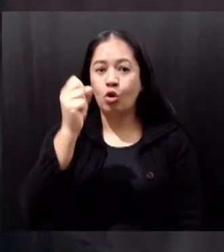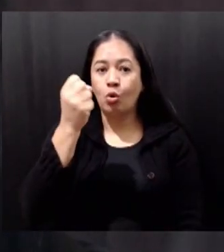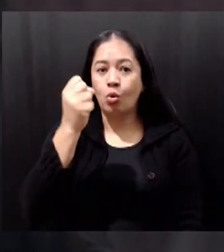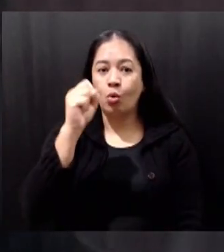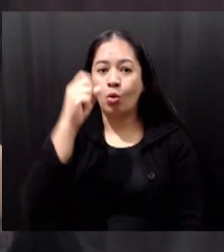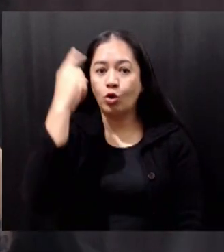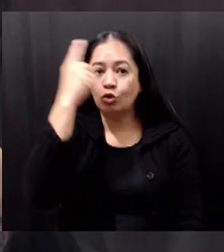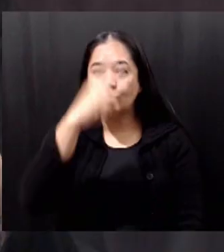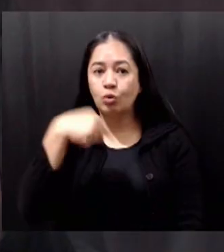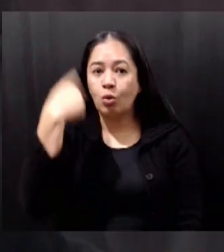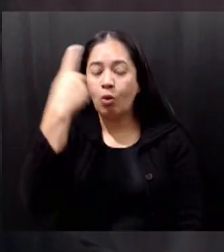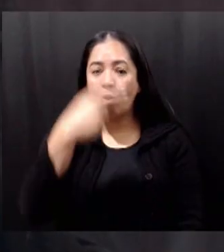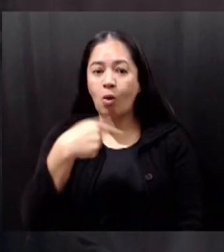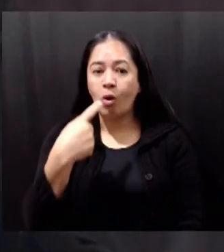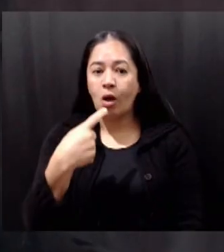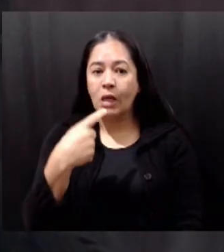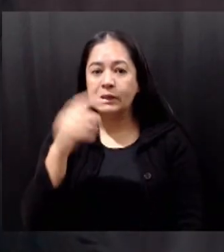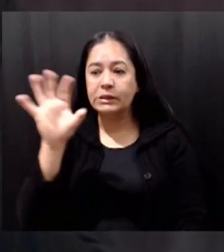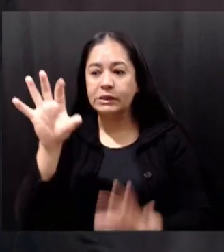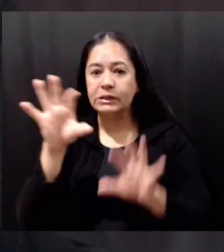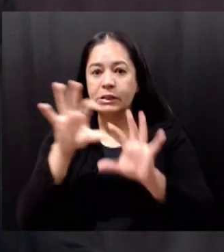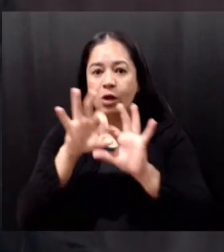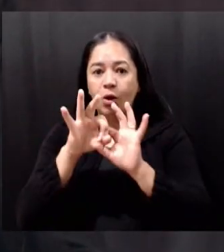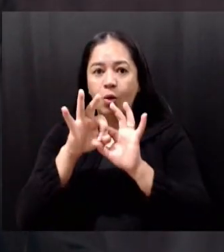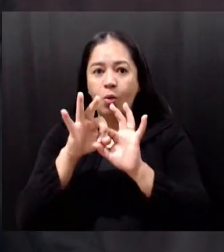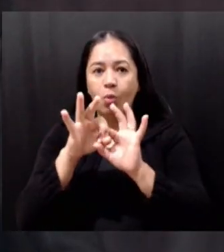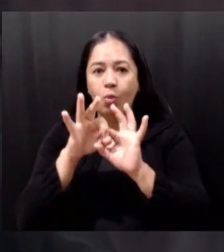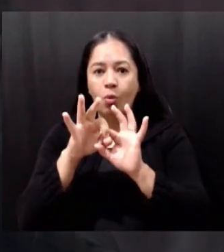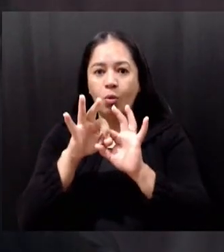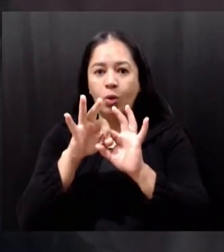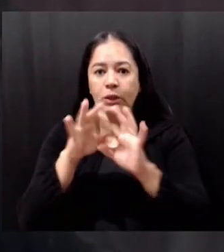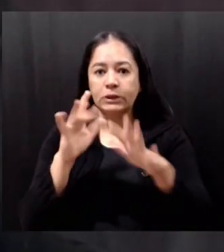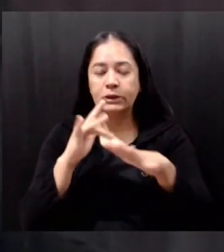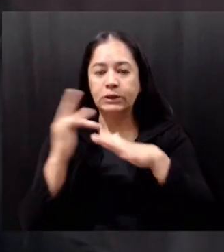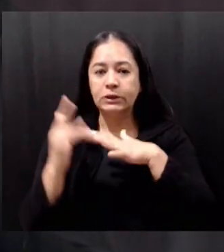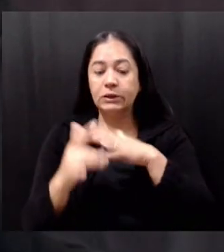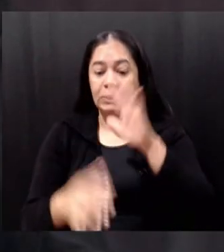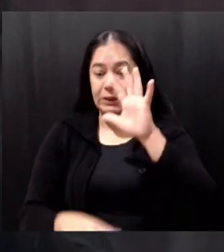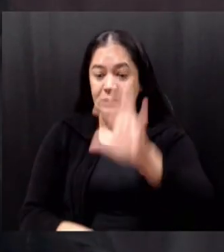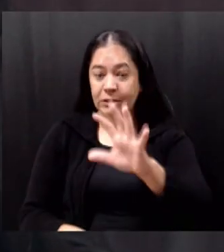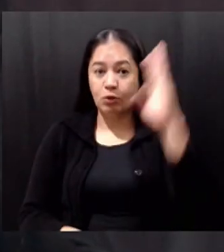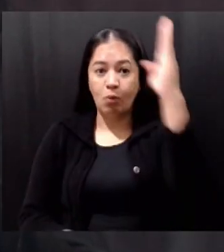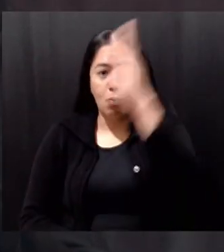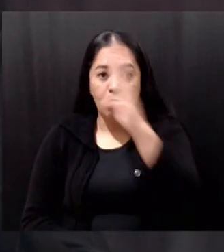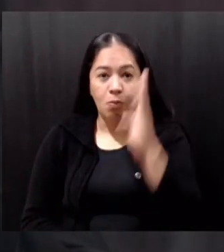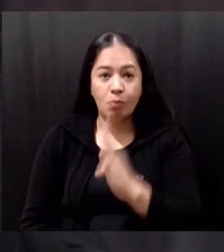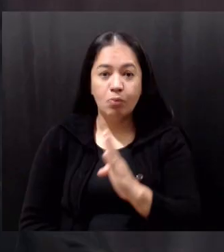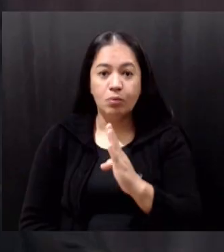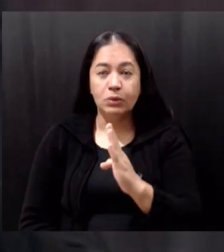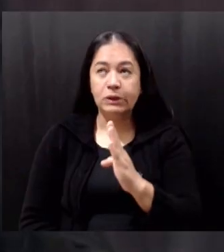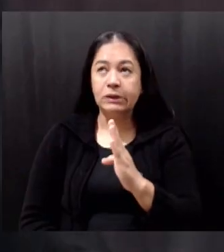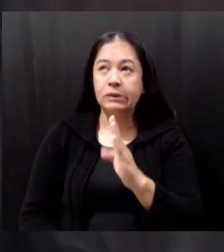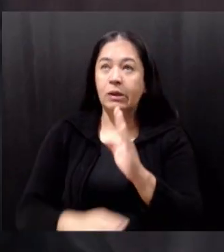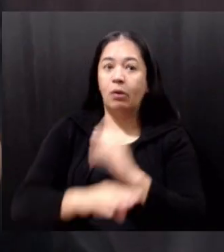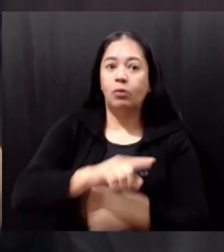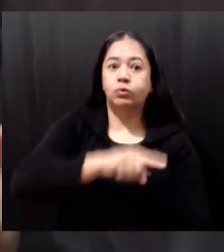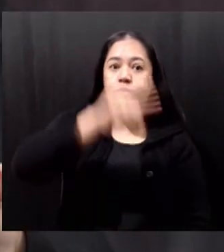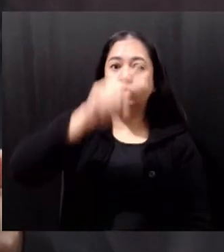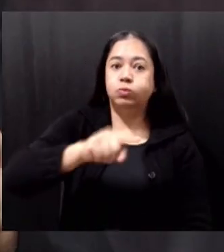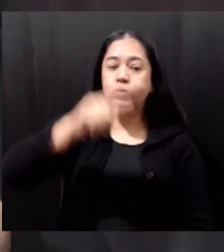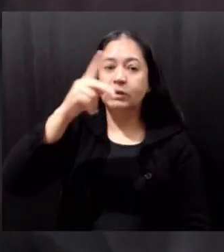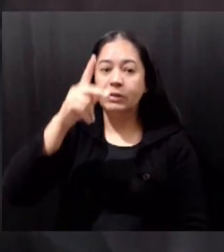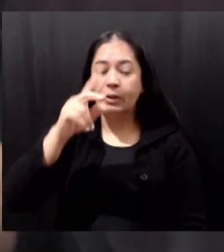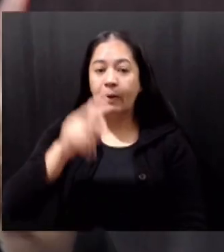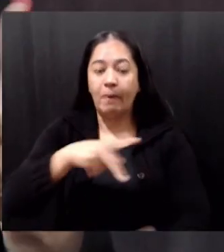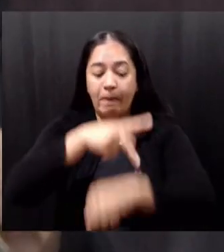minutos conectados. Isso põe o Brasil no ranking dos 5 países mais conectados do